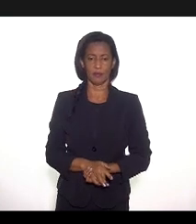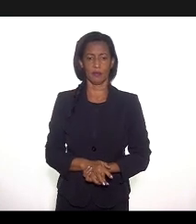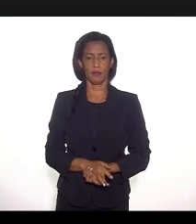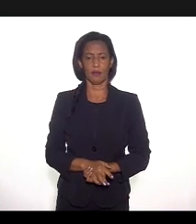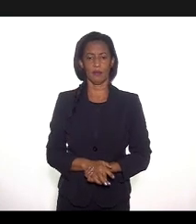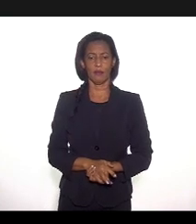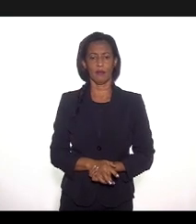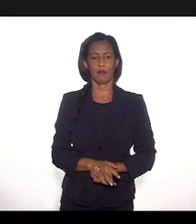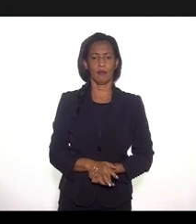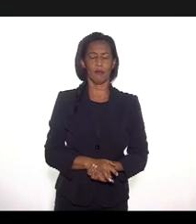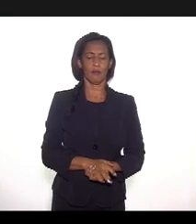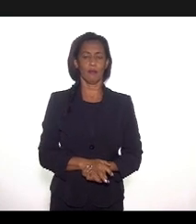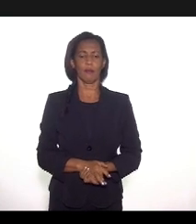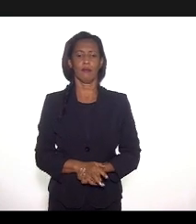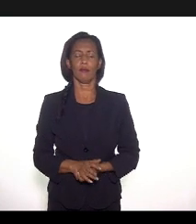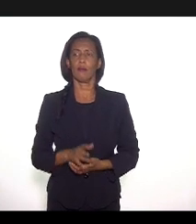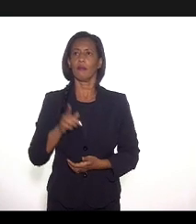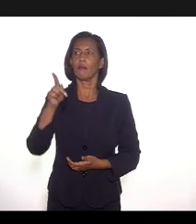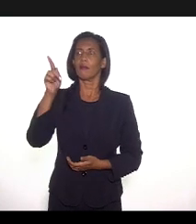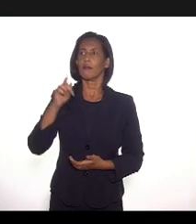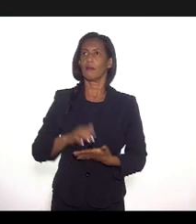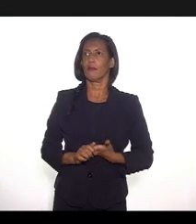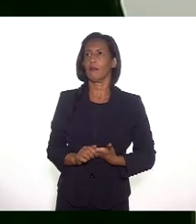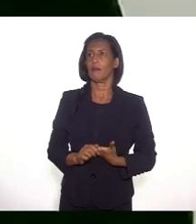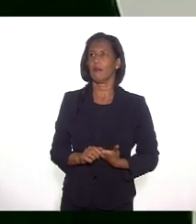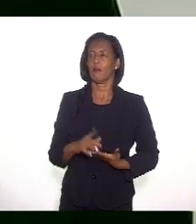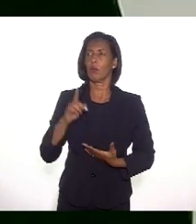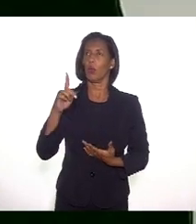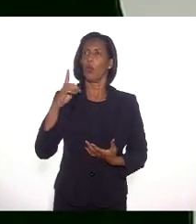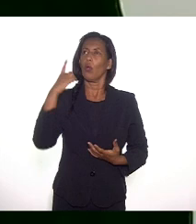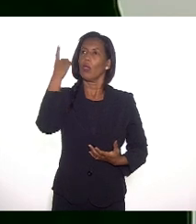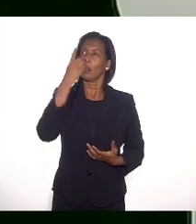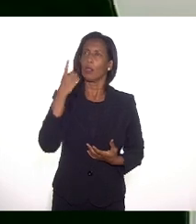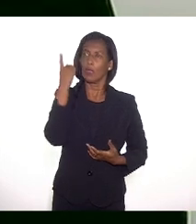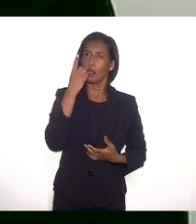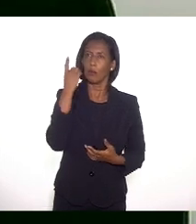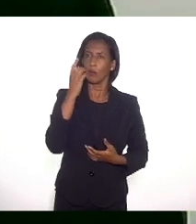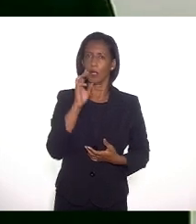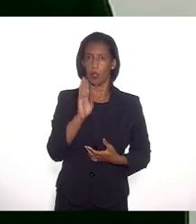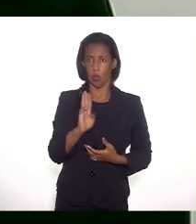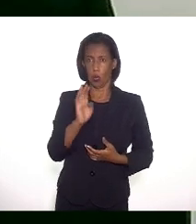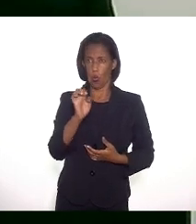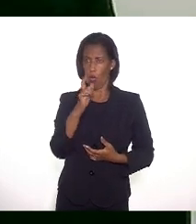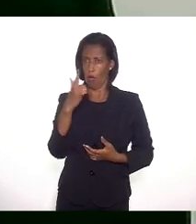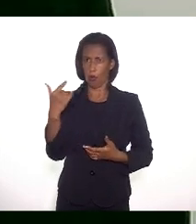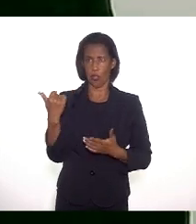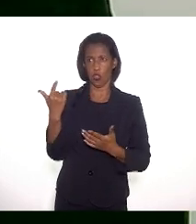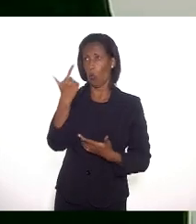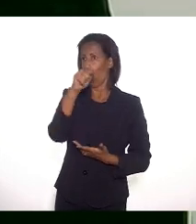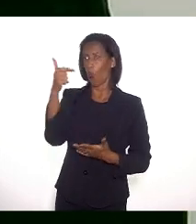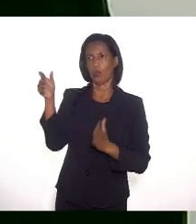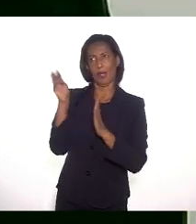Eu tenho uma outra questão aqui, que é a seguinte: o do deputado Elbert não tem parecer ainda.